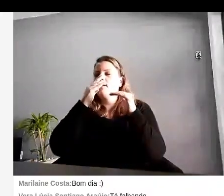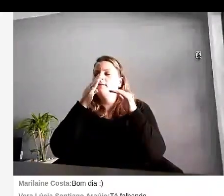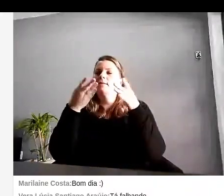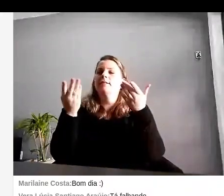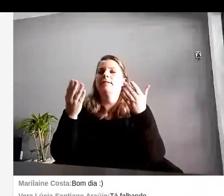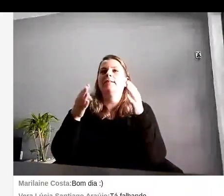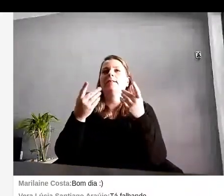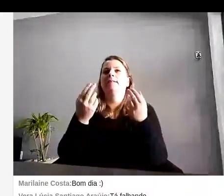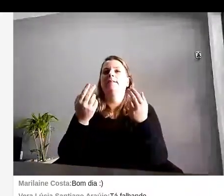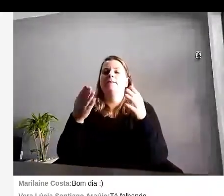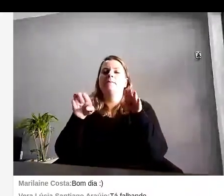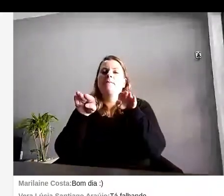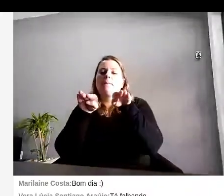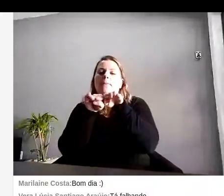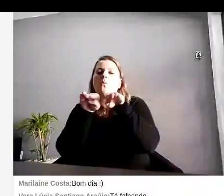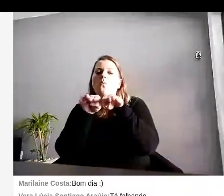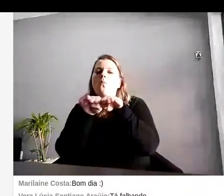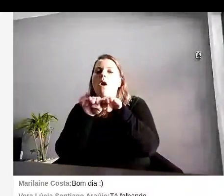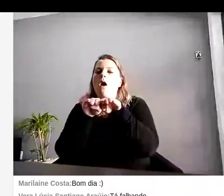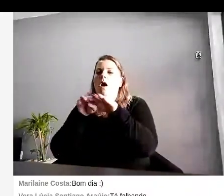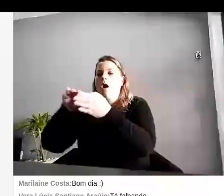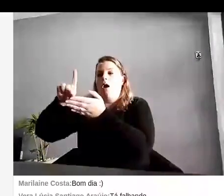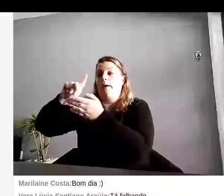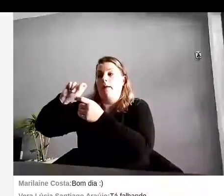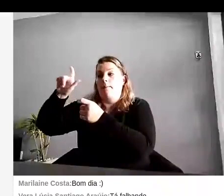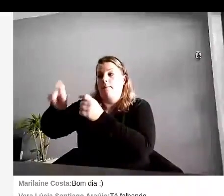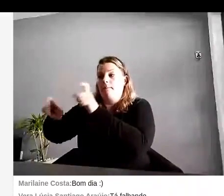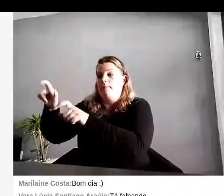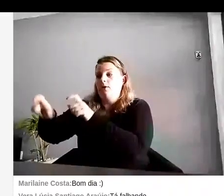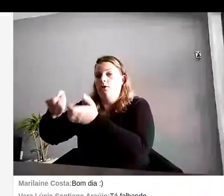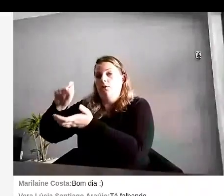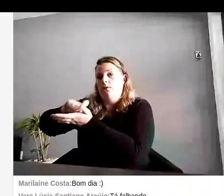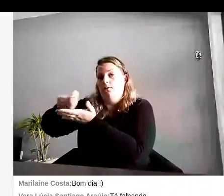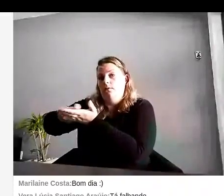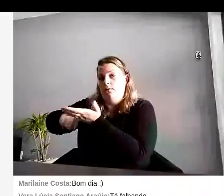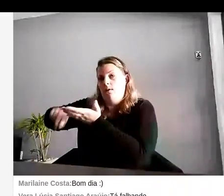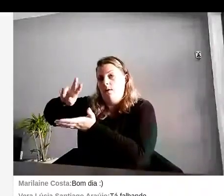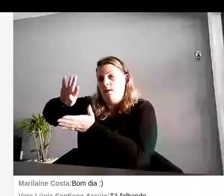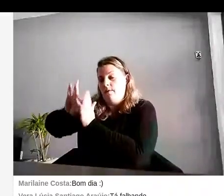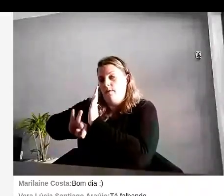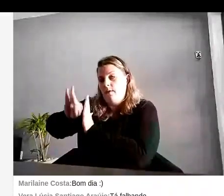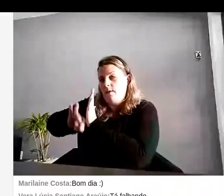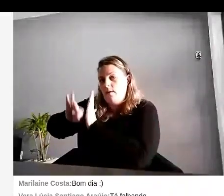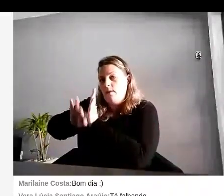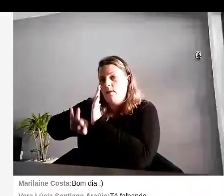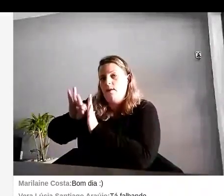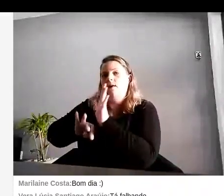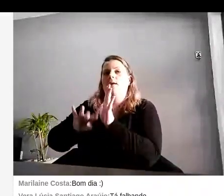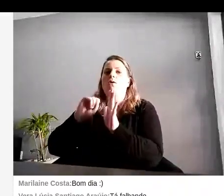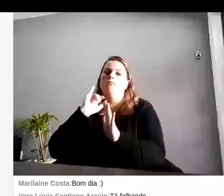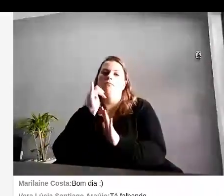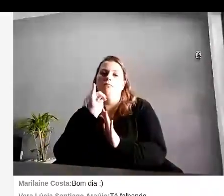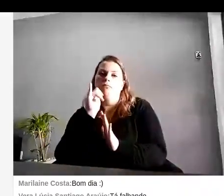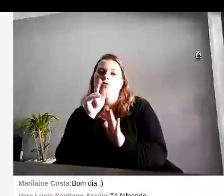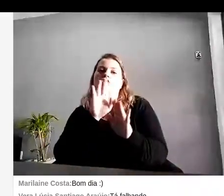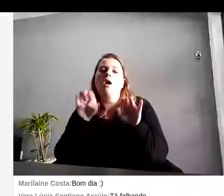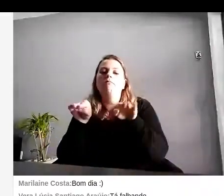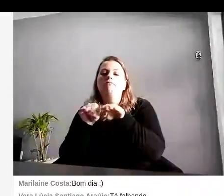com os roteiristas e com os demais audiodescritores, inclusive os que fazem apenas locução,